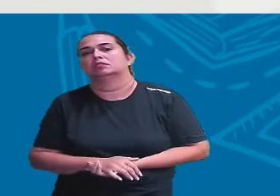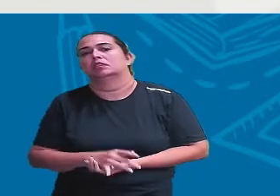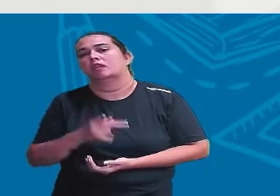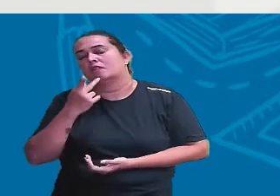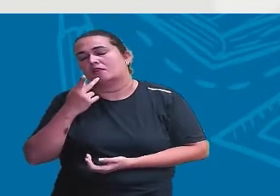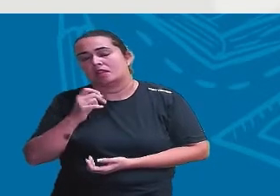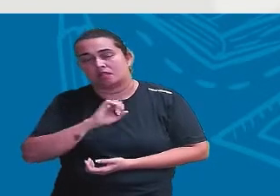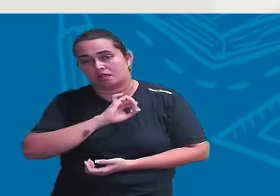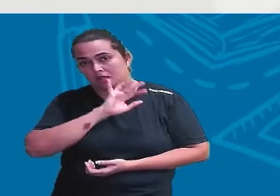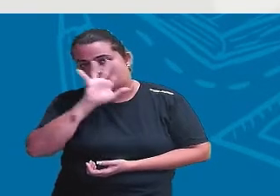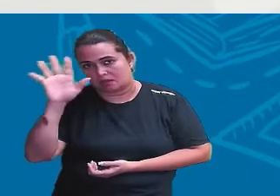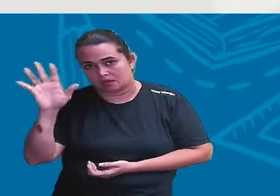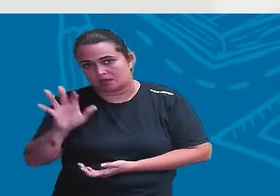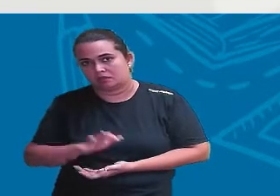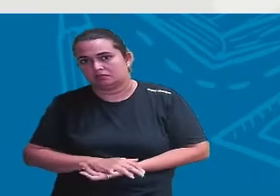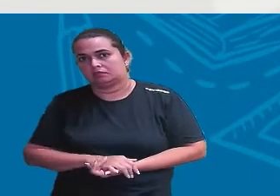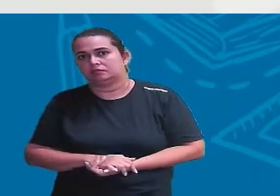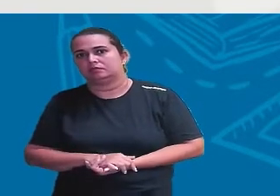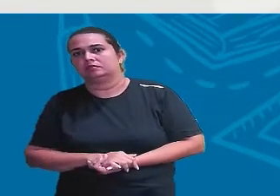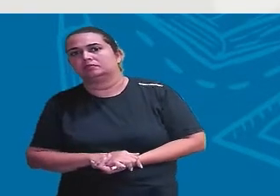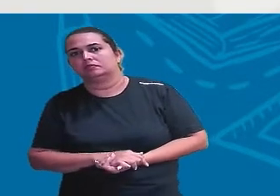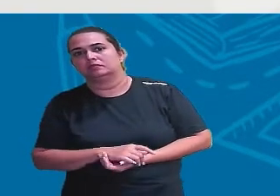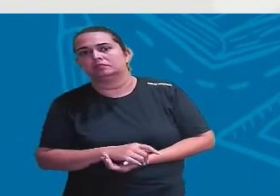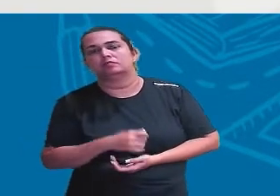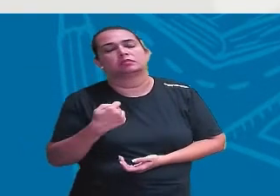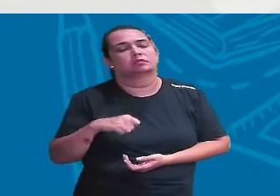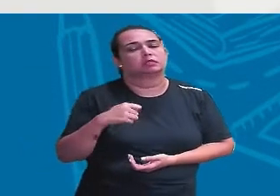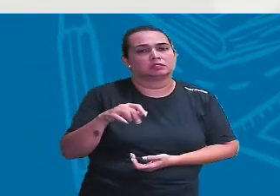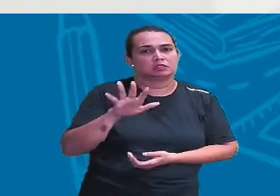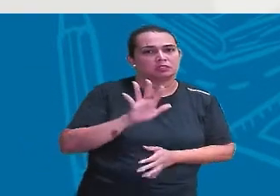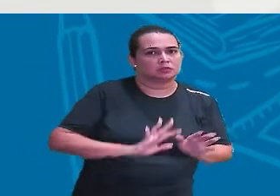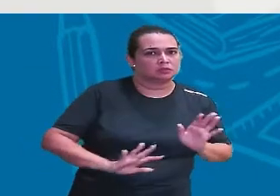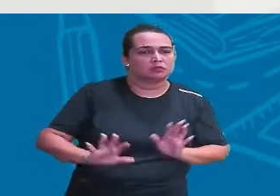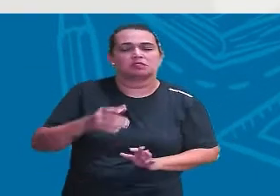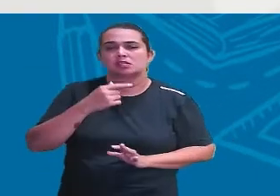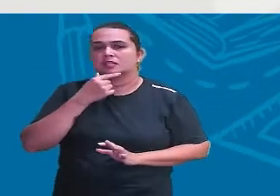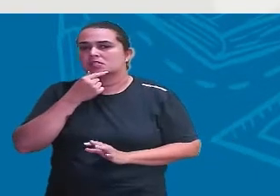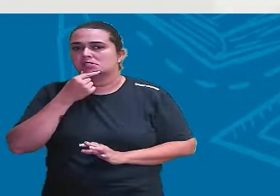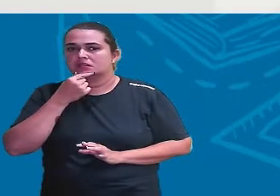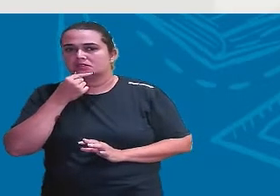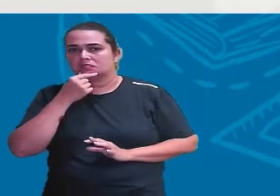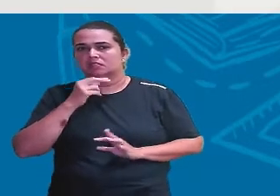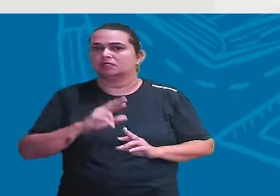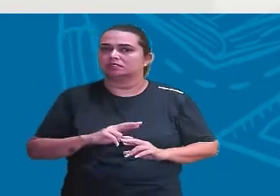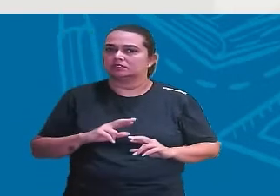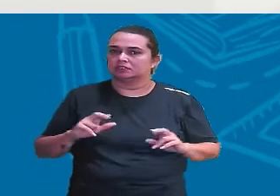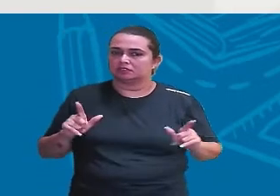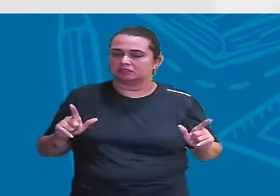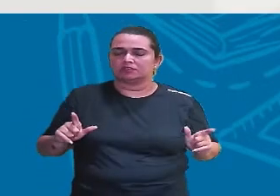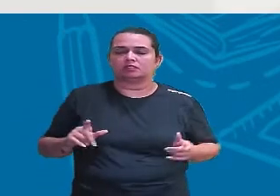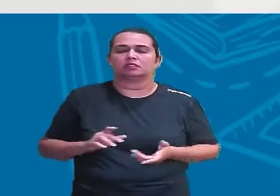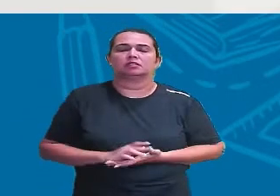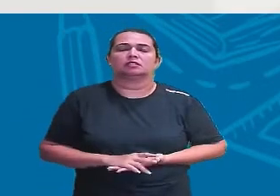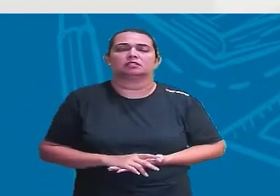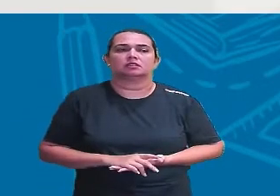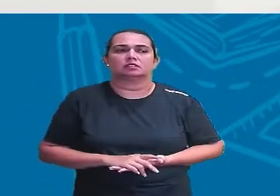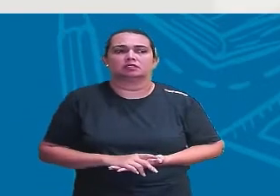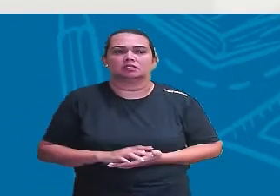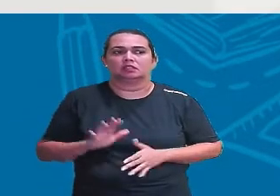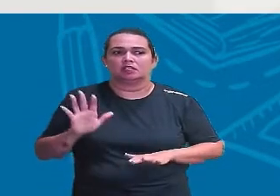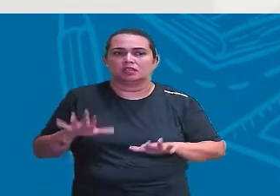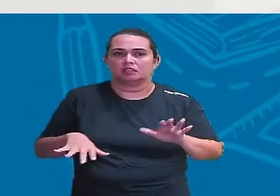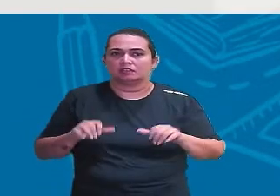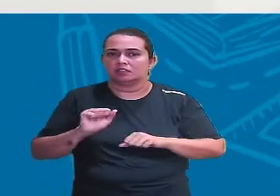dessas questões de pontuação que a língua inglesa tem para a gente saber diferenciar, porque muitas vezes